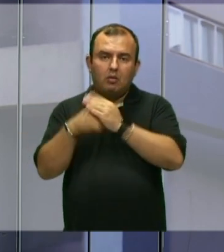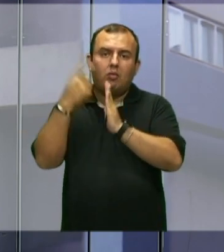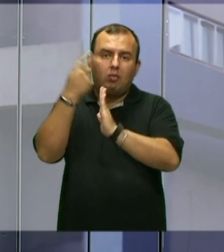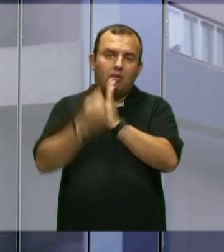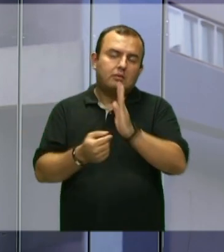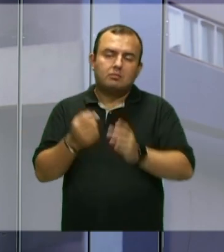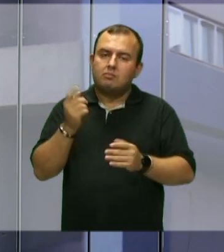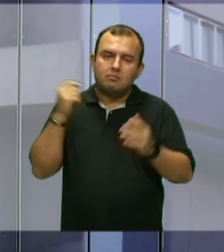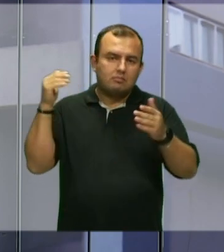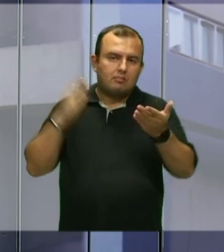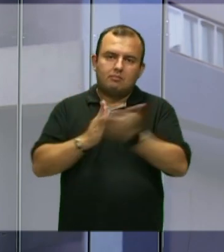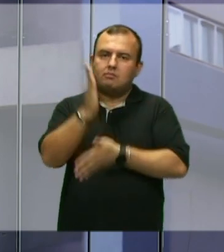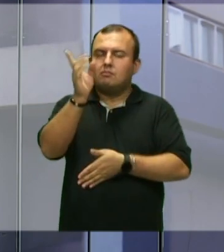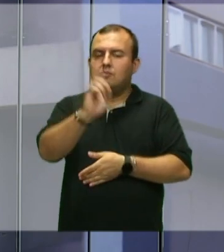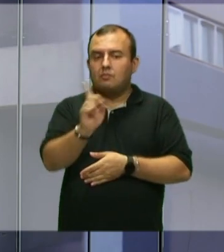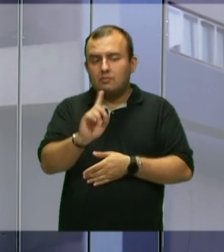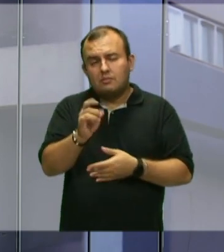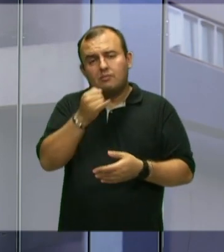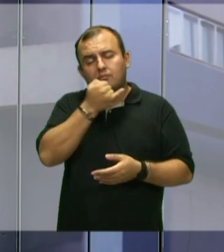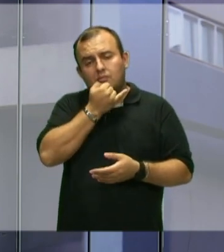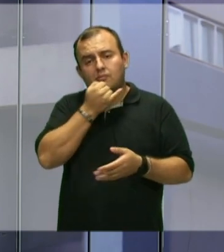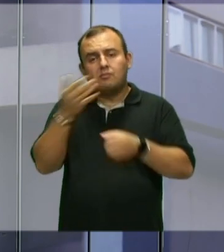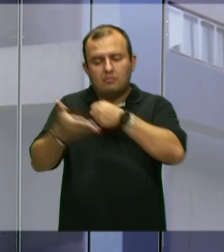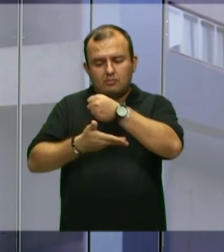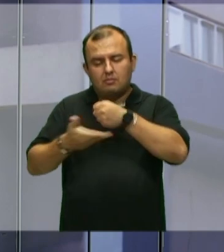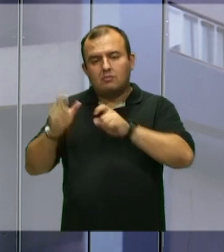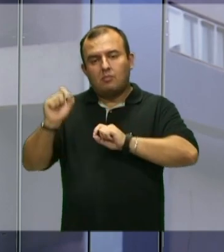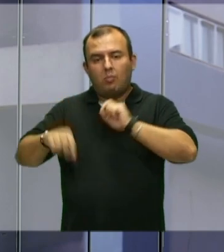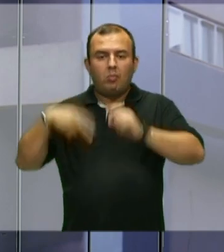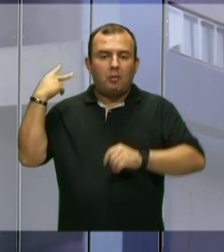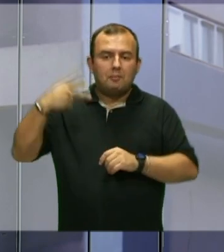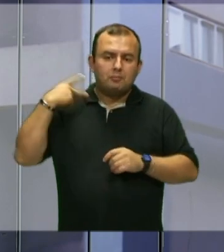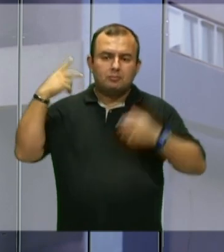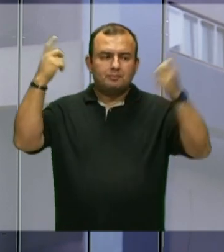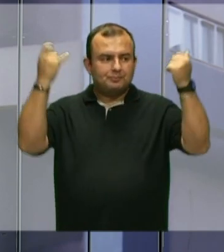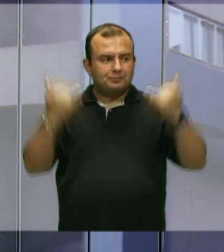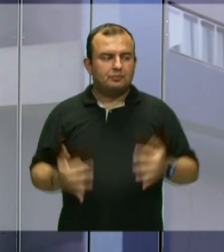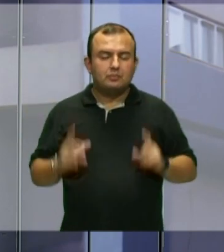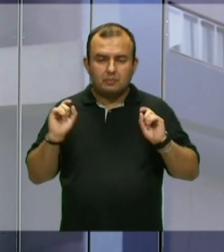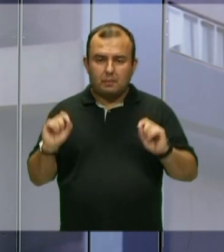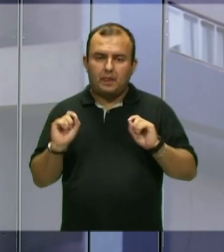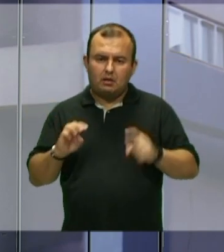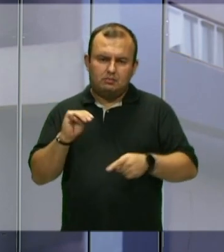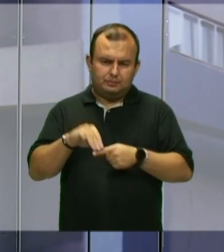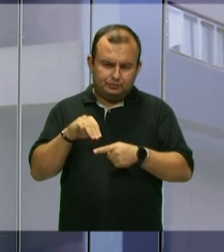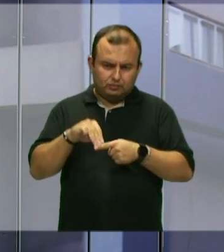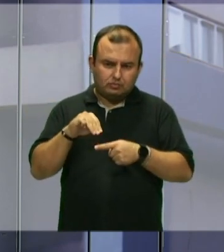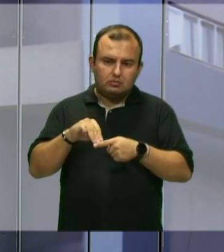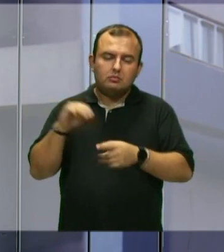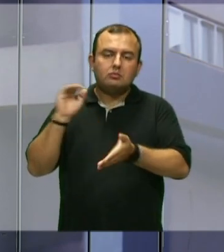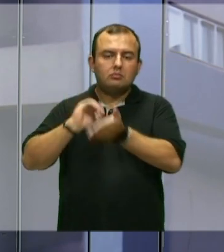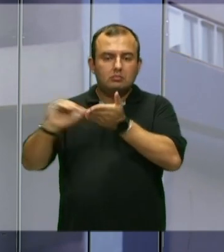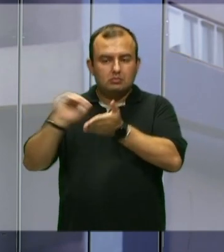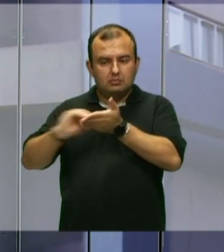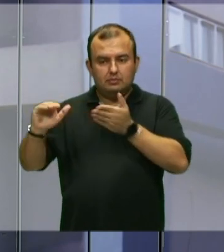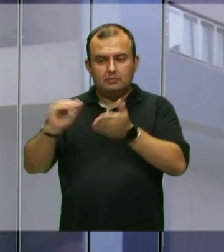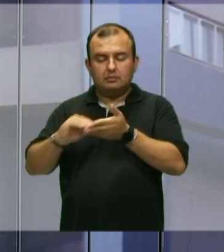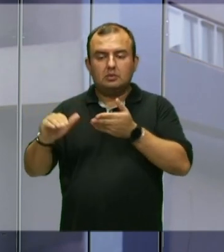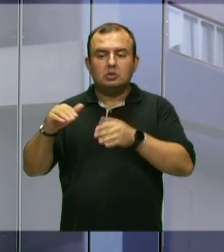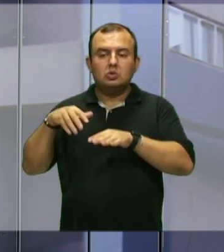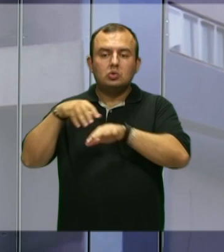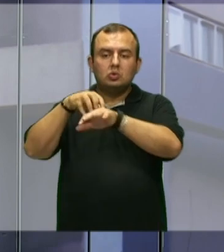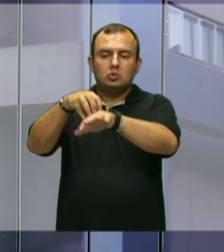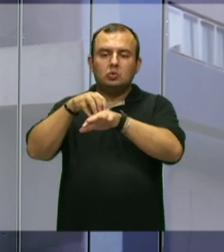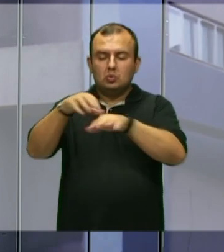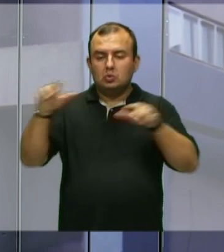orçamentária. Infelizmente, baseado no que os vereadores alegavam, que o município, o secretário de turismo, não havia